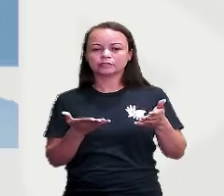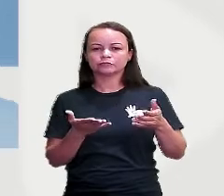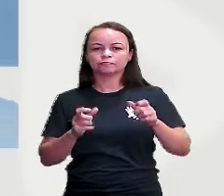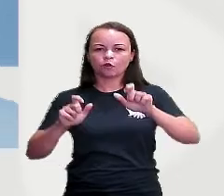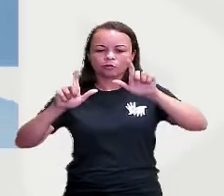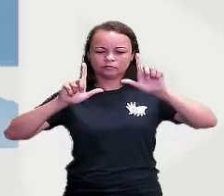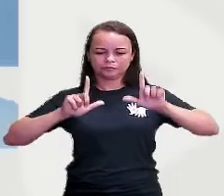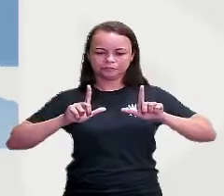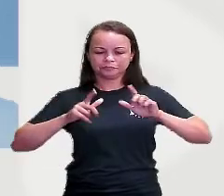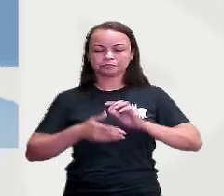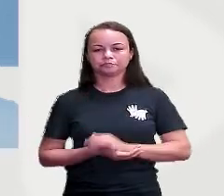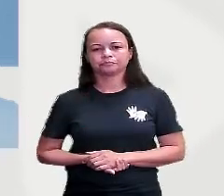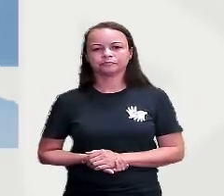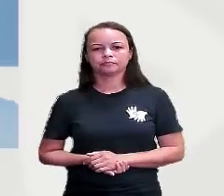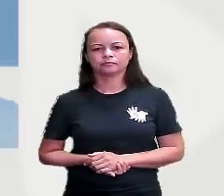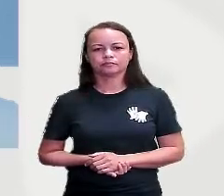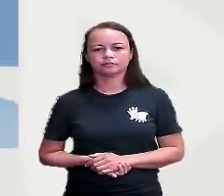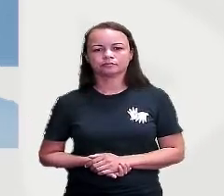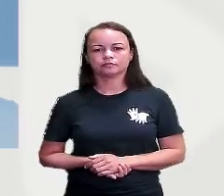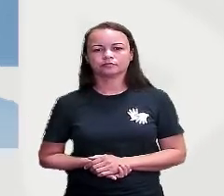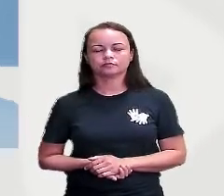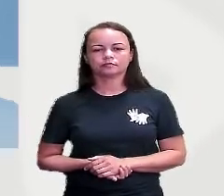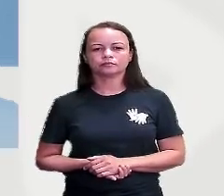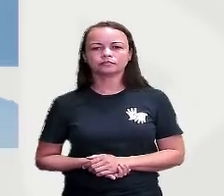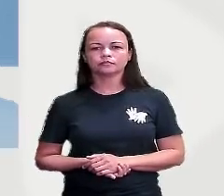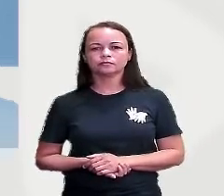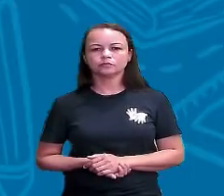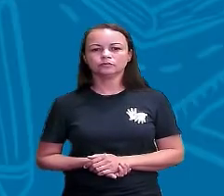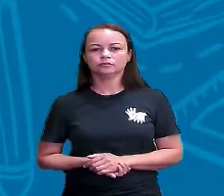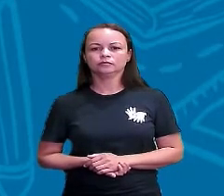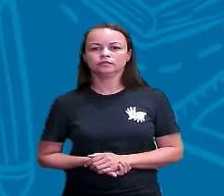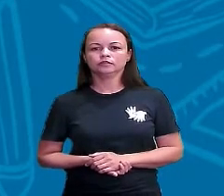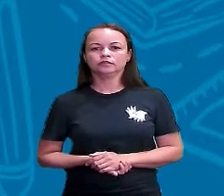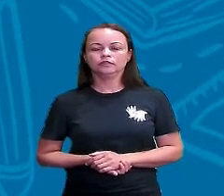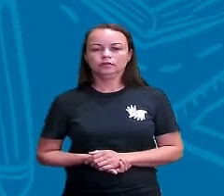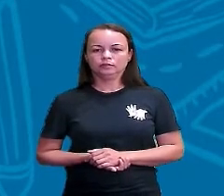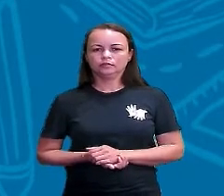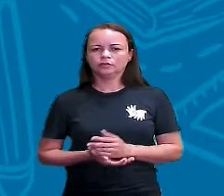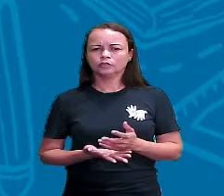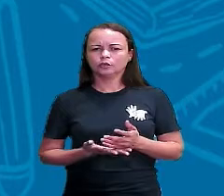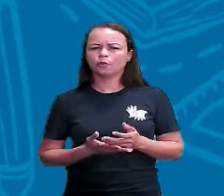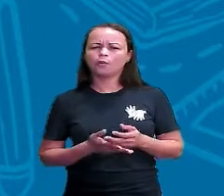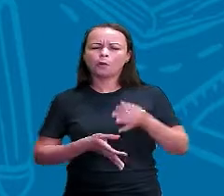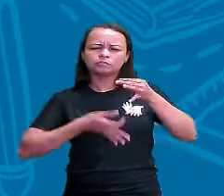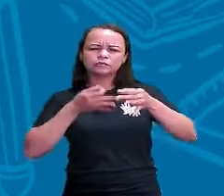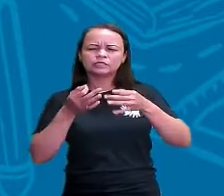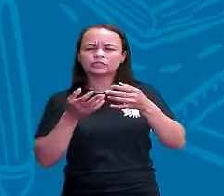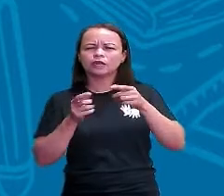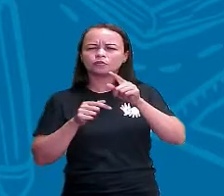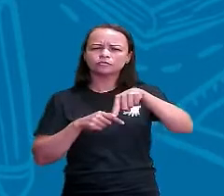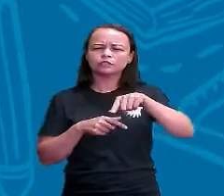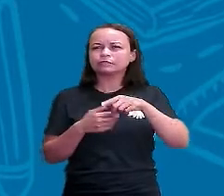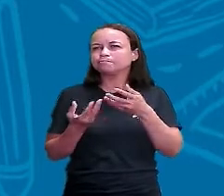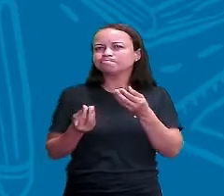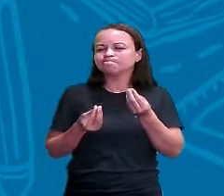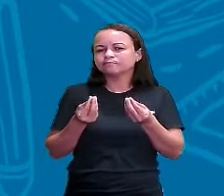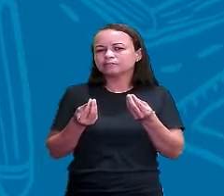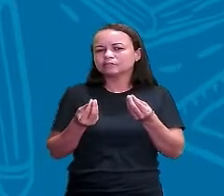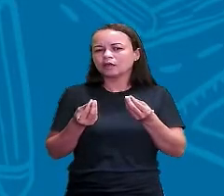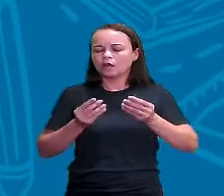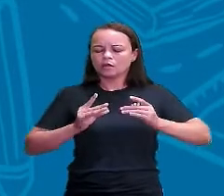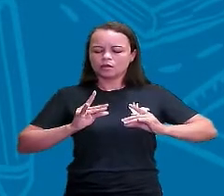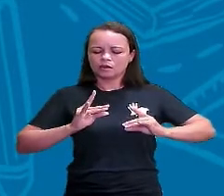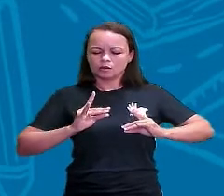aqui comigo. Será que os hormônios... Volta aqui comigo, por favor, produção. É um questionamento que não quer calar. Será que os